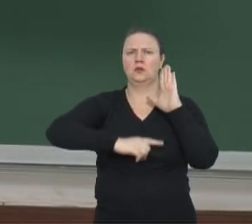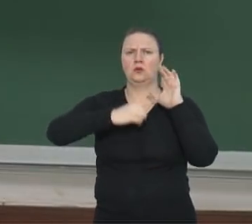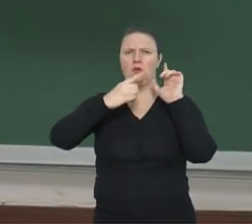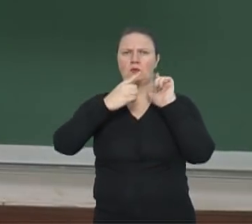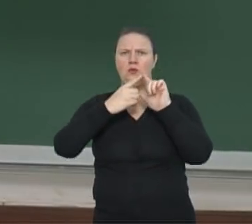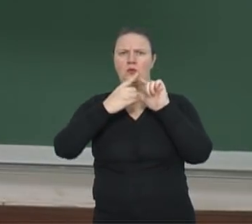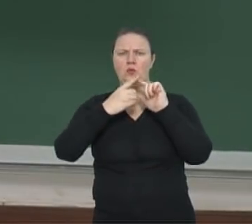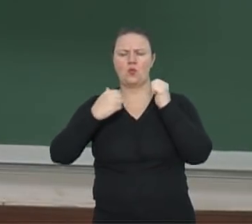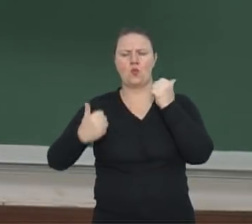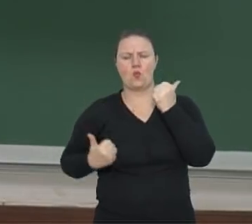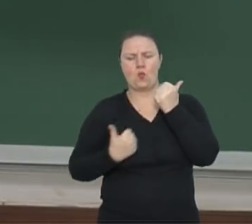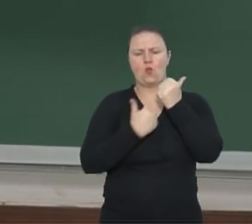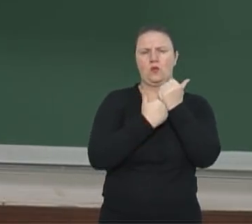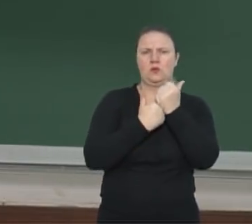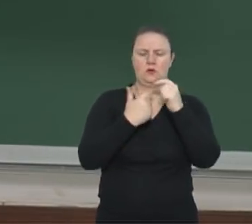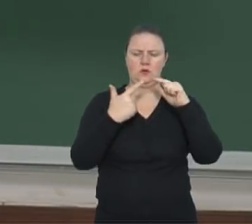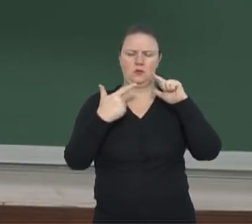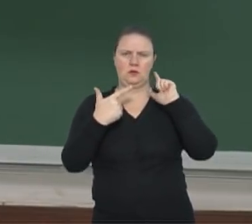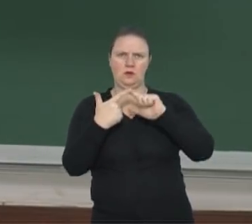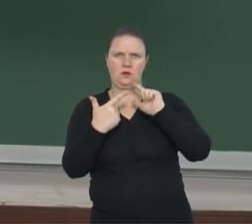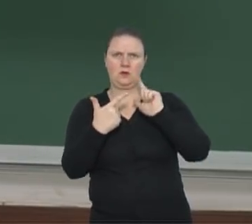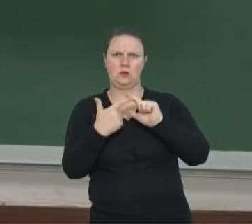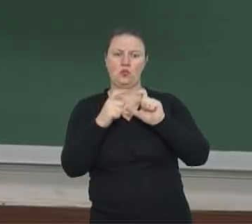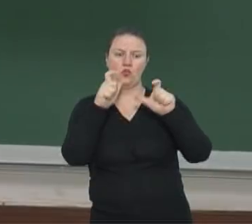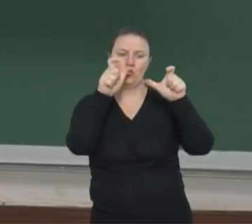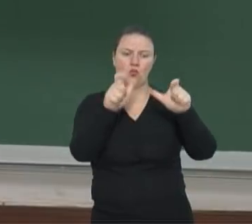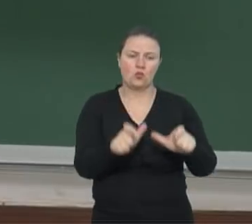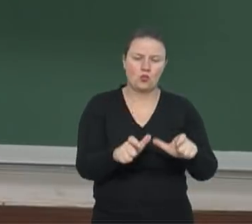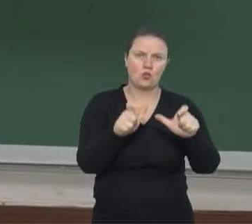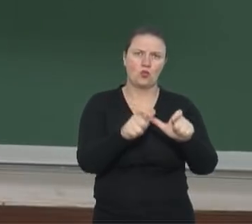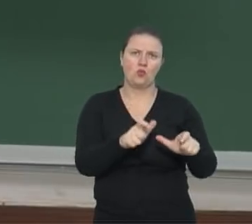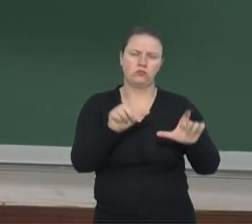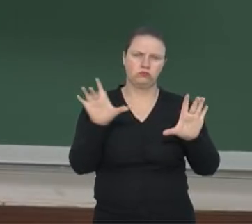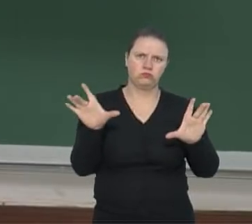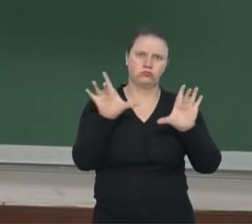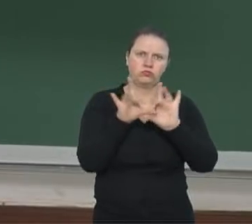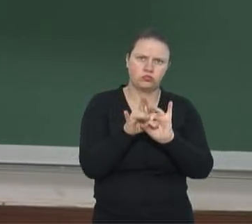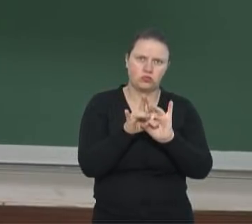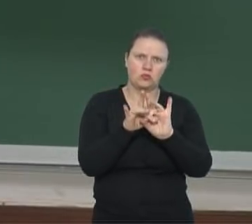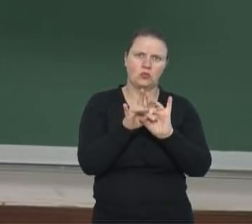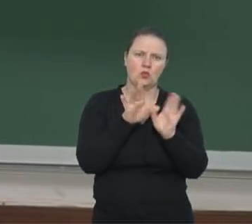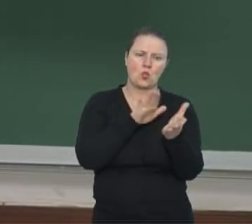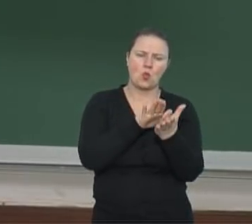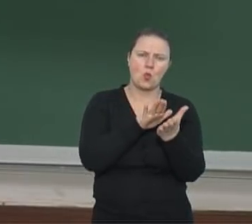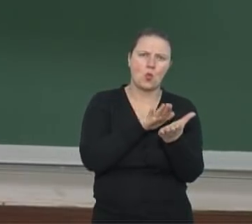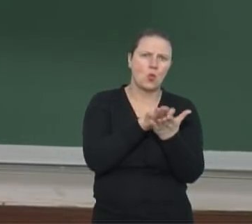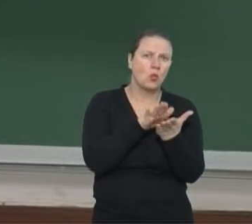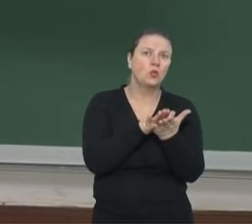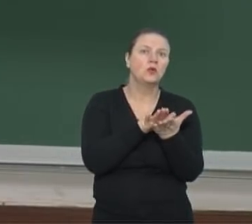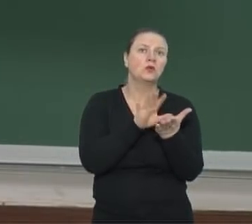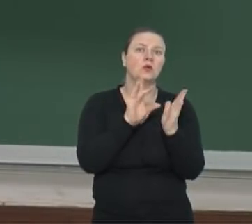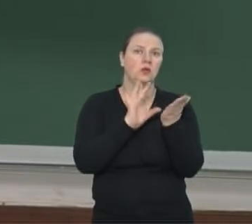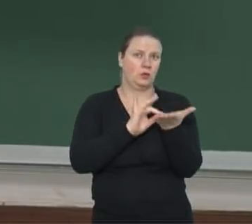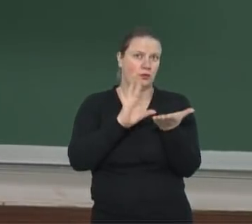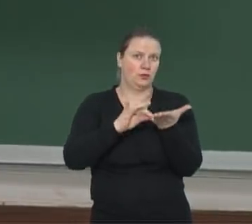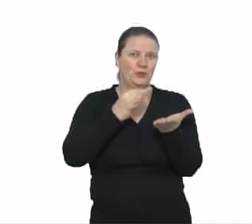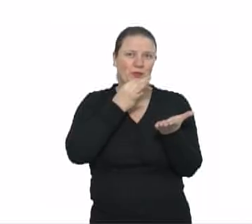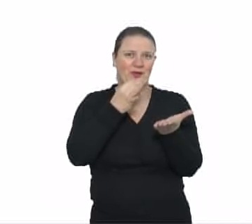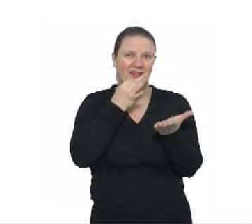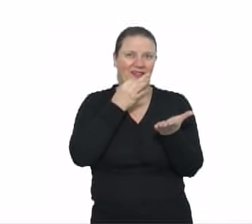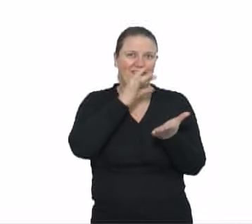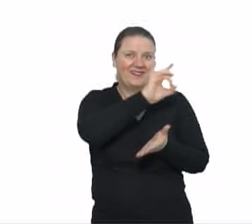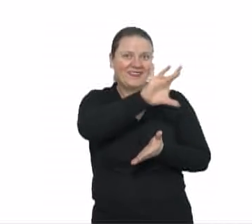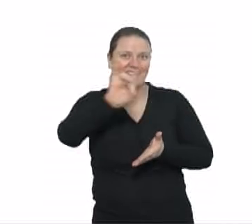o suporte, né? Aonde que está inserido esses artigos de opinião? Com vocês agora.